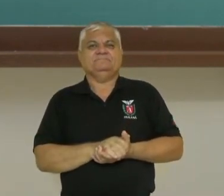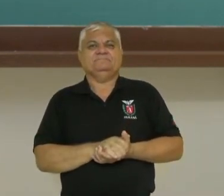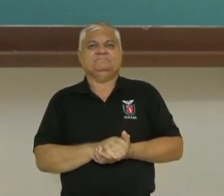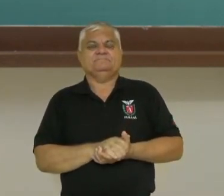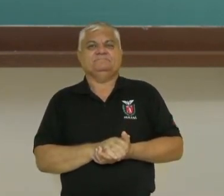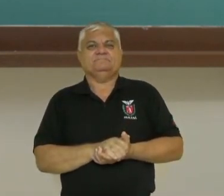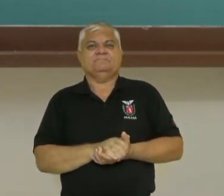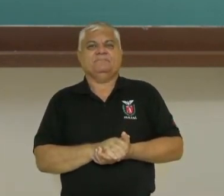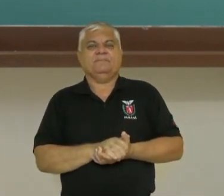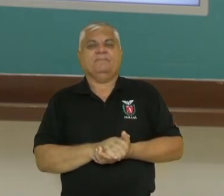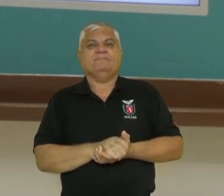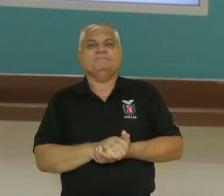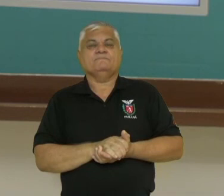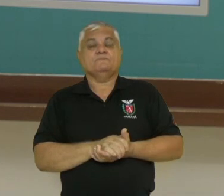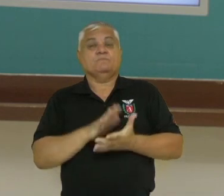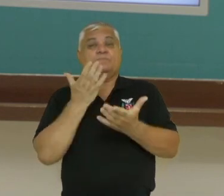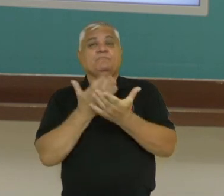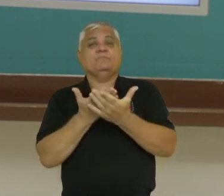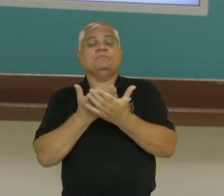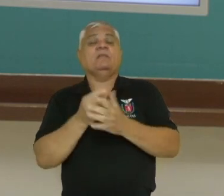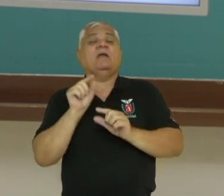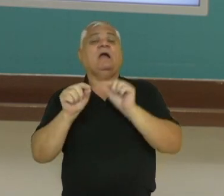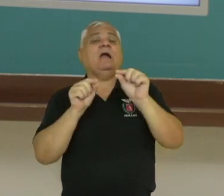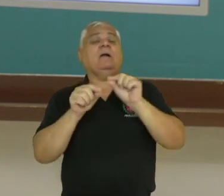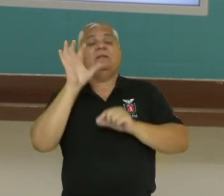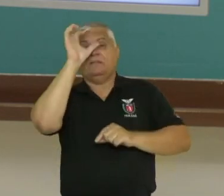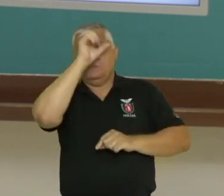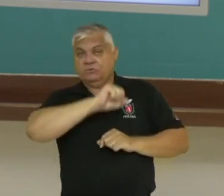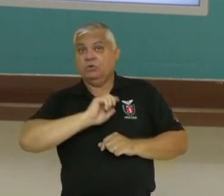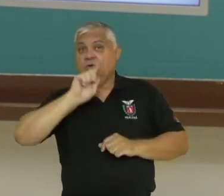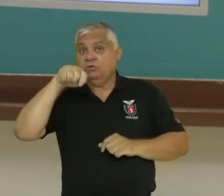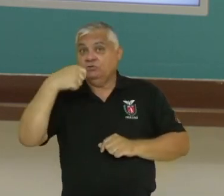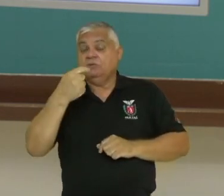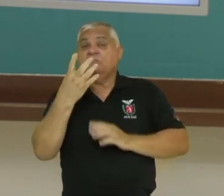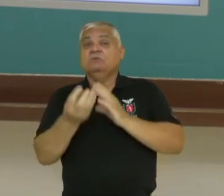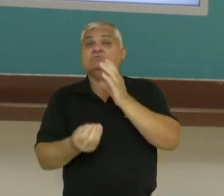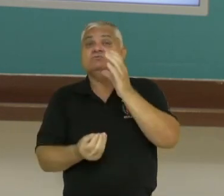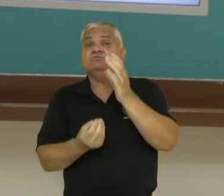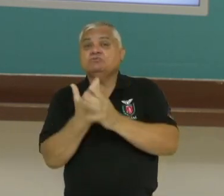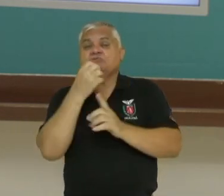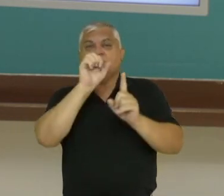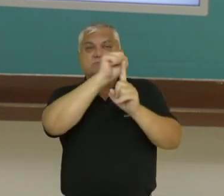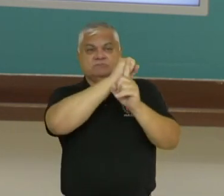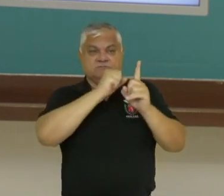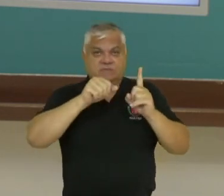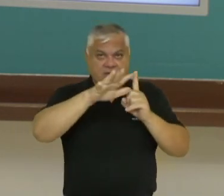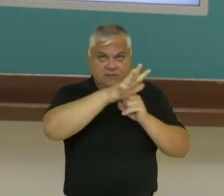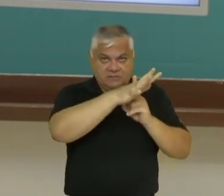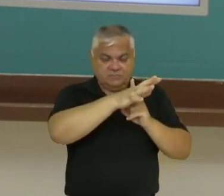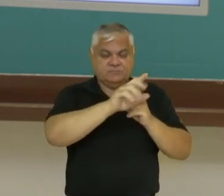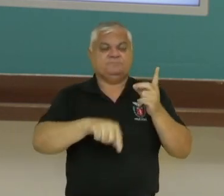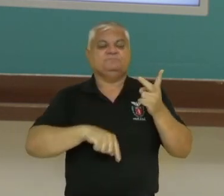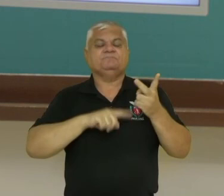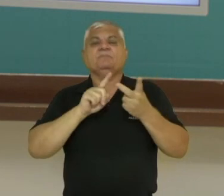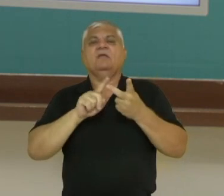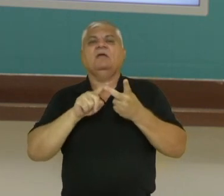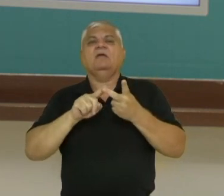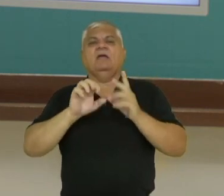Bem, nessa aula nós estudamos sobre as origens do socialismo, né, e as